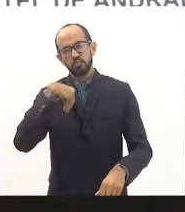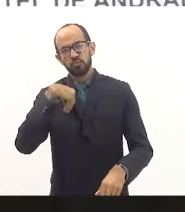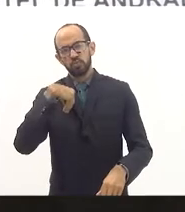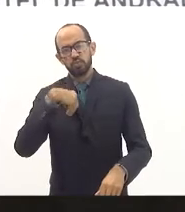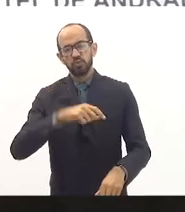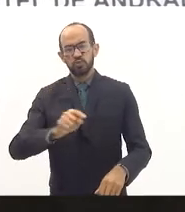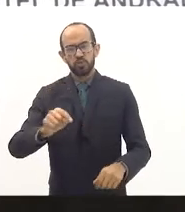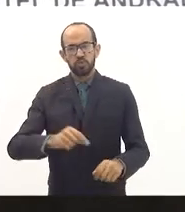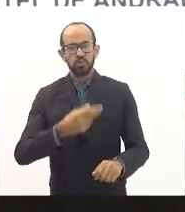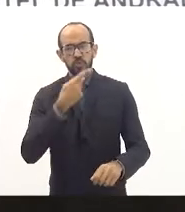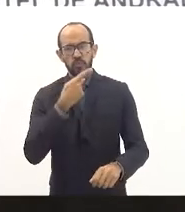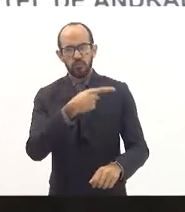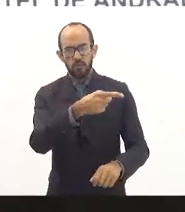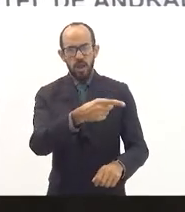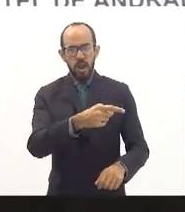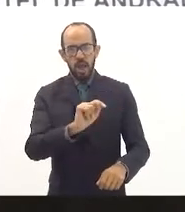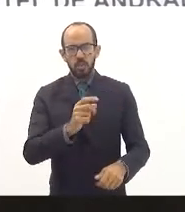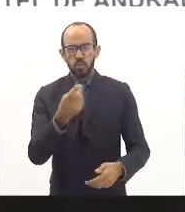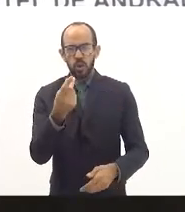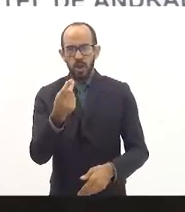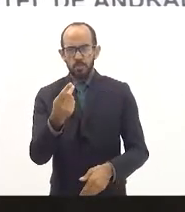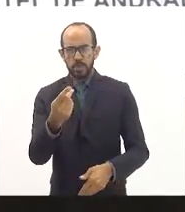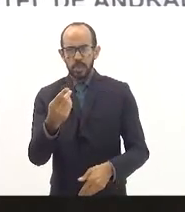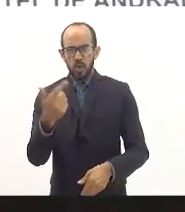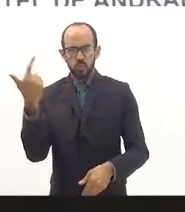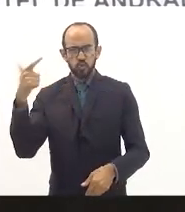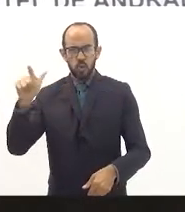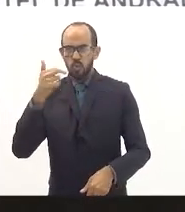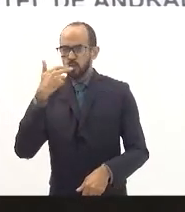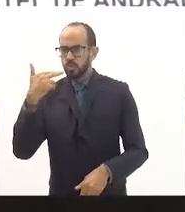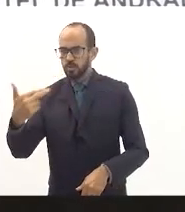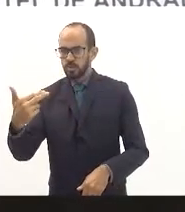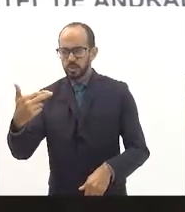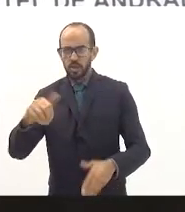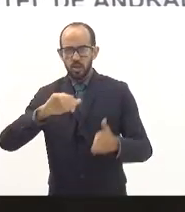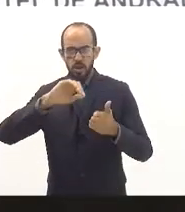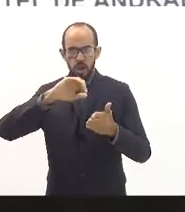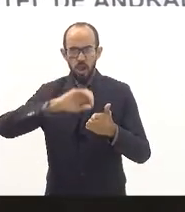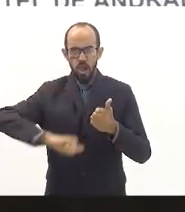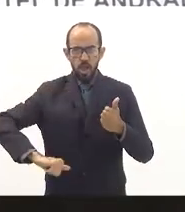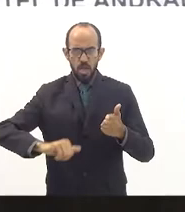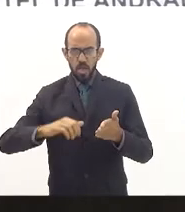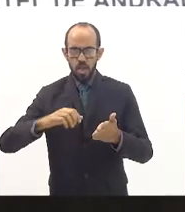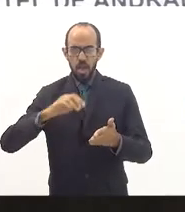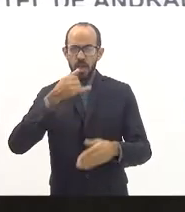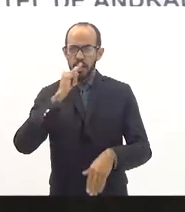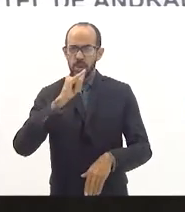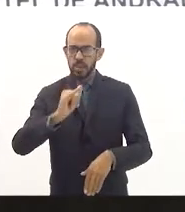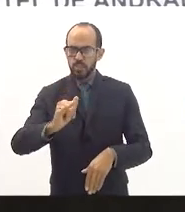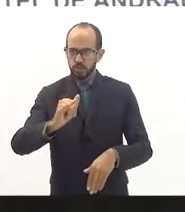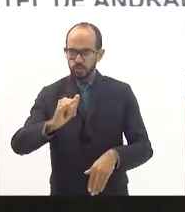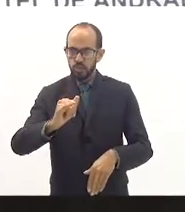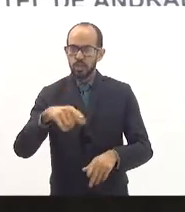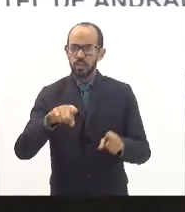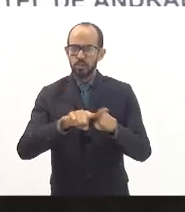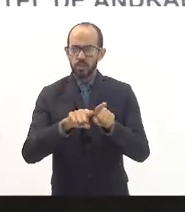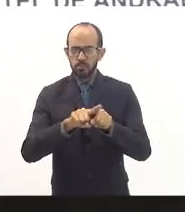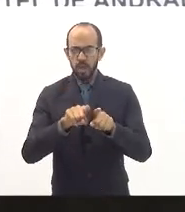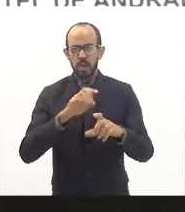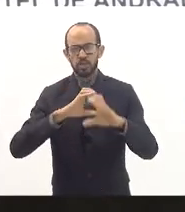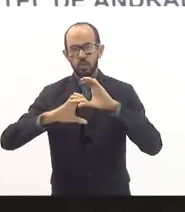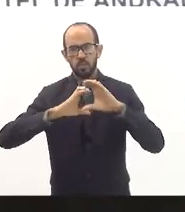expoliativo do capital estrangeiro, desapropriando no setor da energia e das